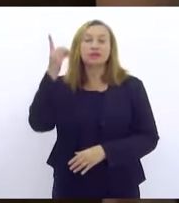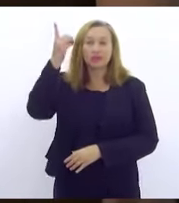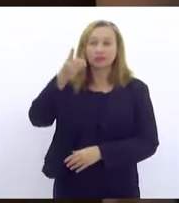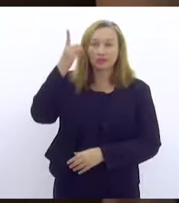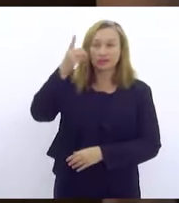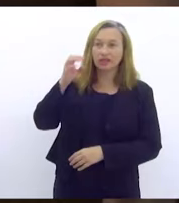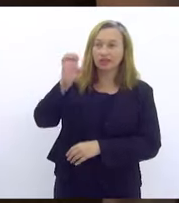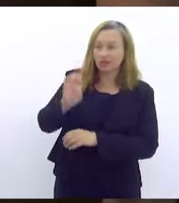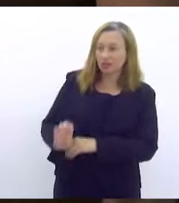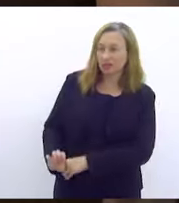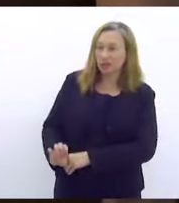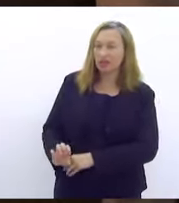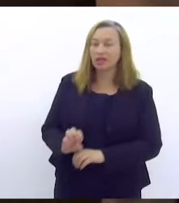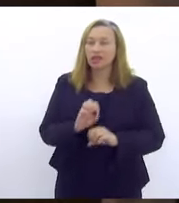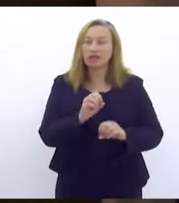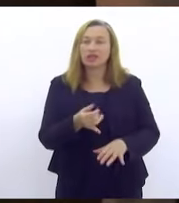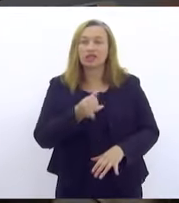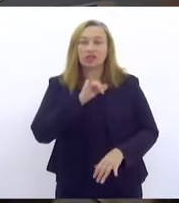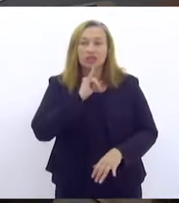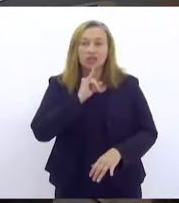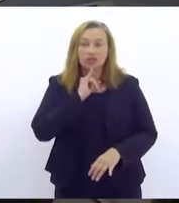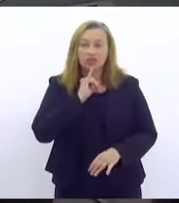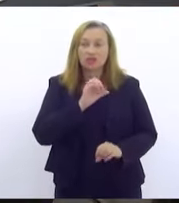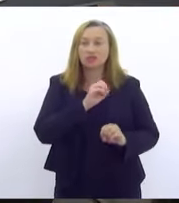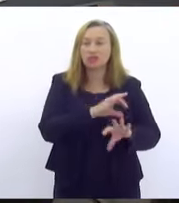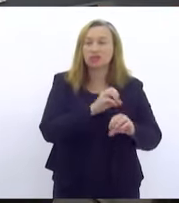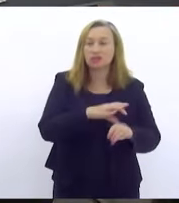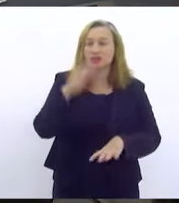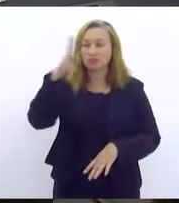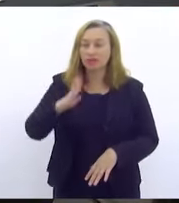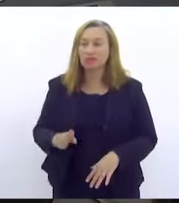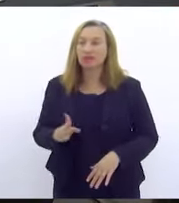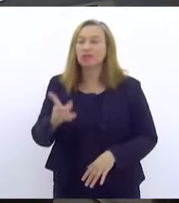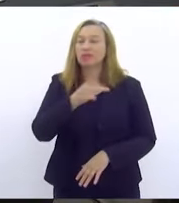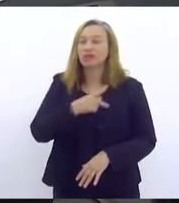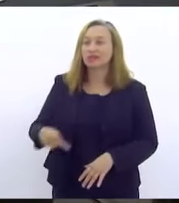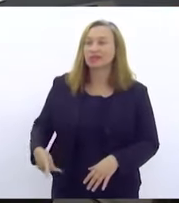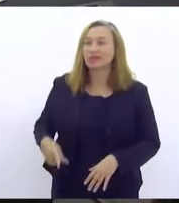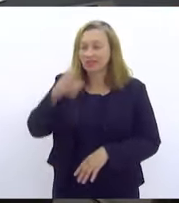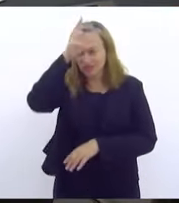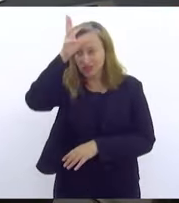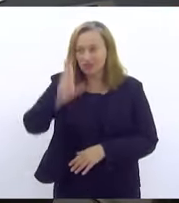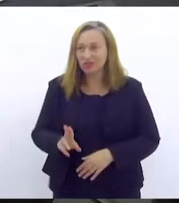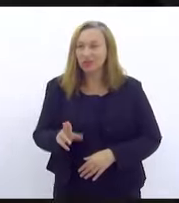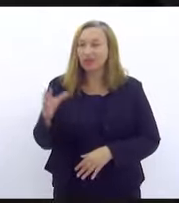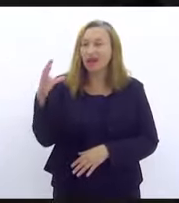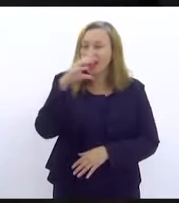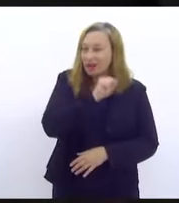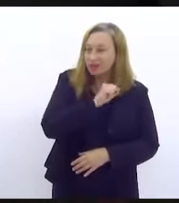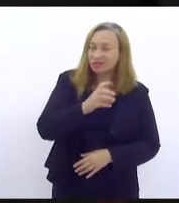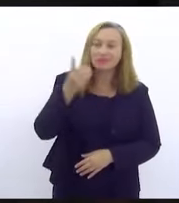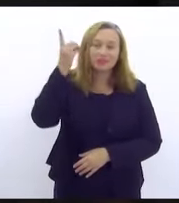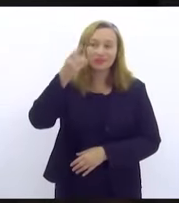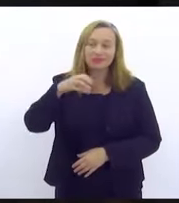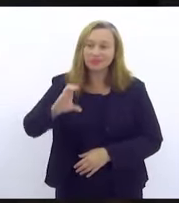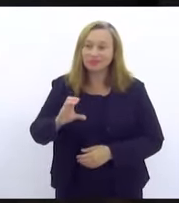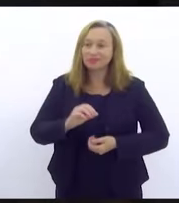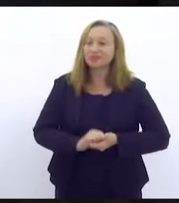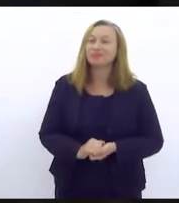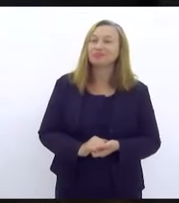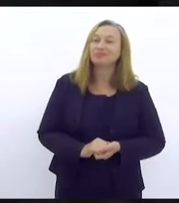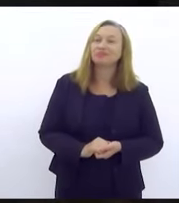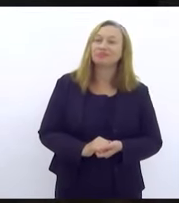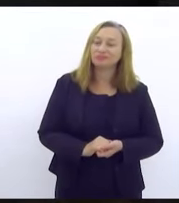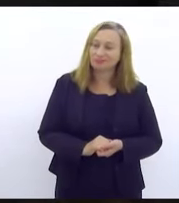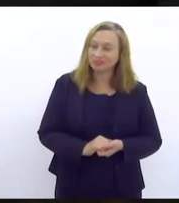Lamentável, e essa é a realidade do ensino no Brasil. Presidenta Tiaju, rapidamente. Deputado Carlos Mink, muito rapidamente.